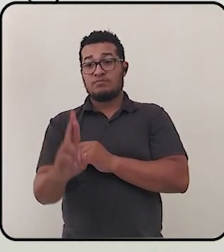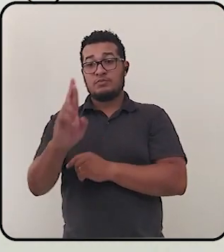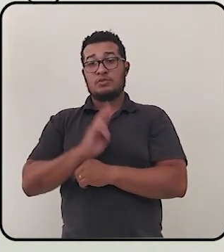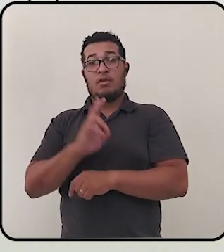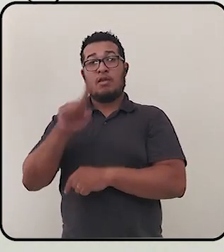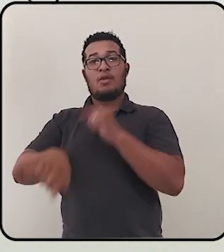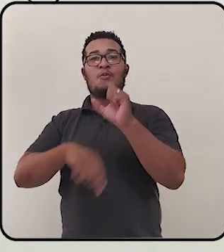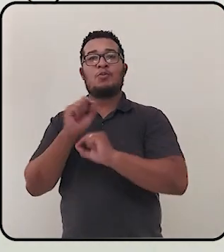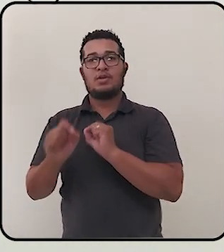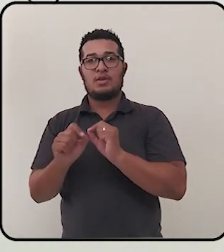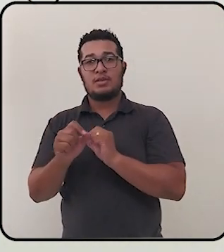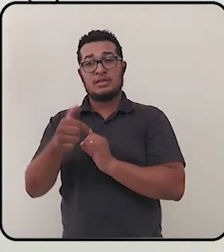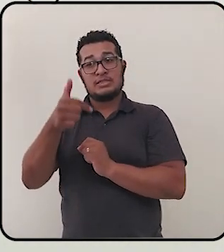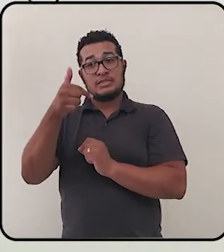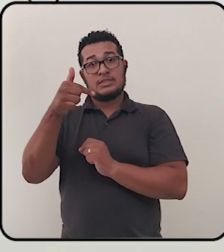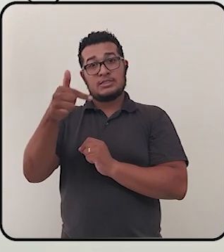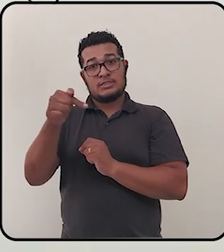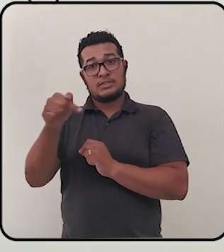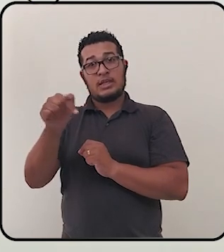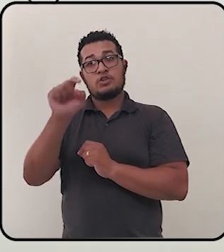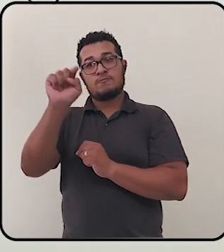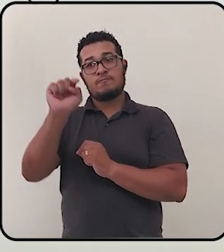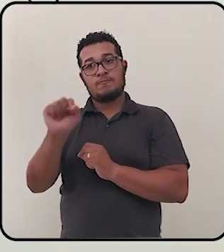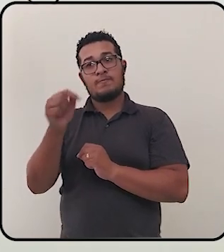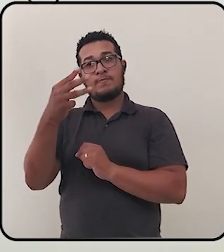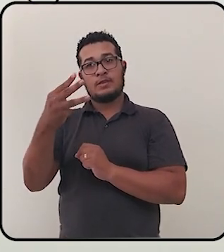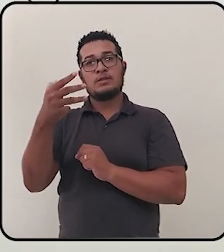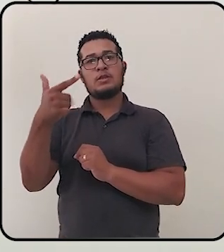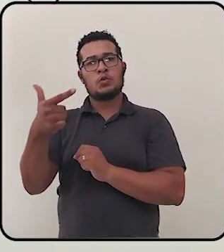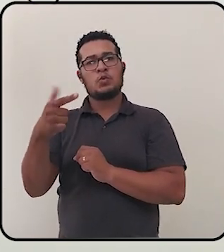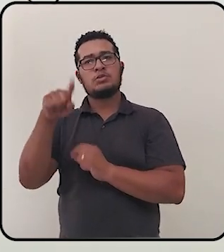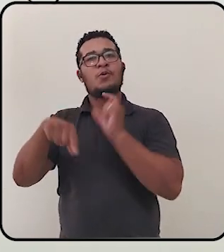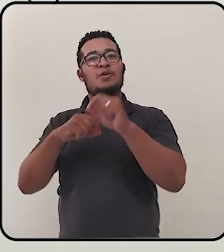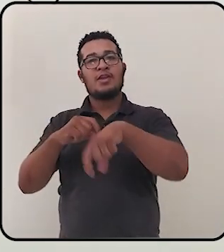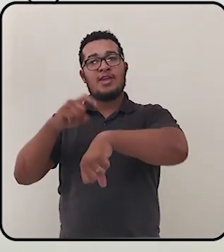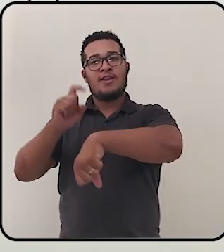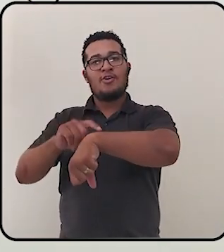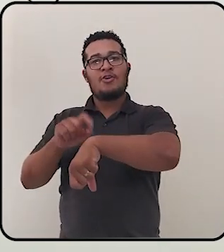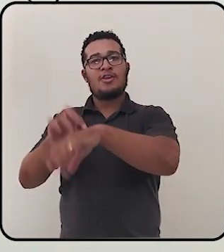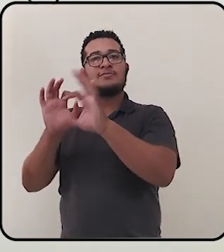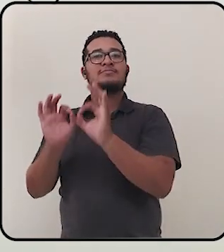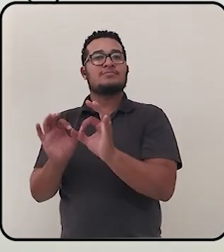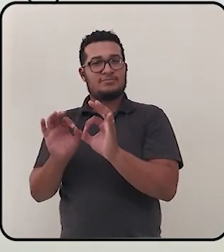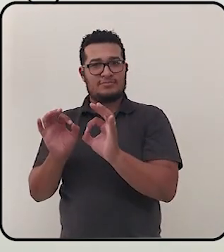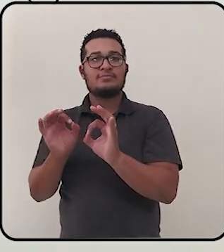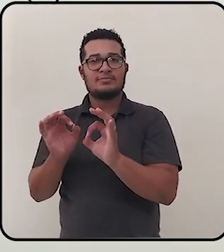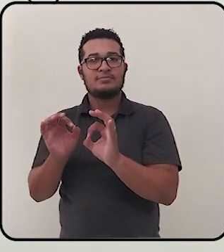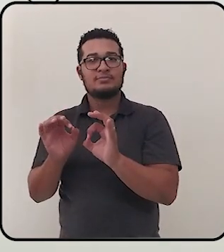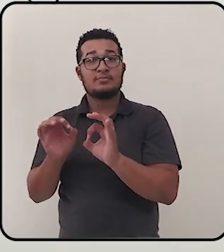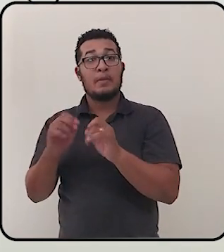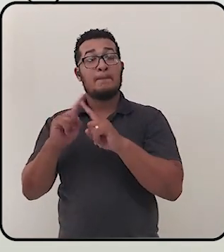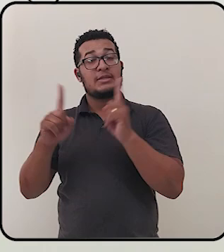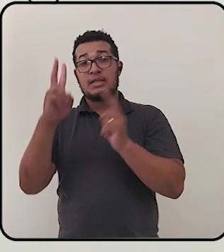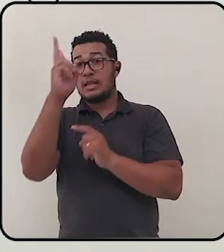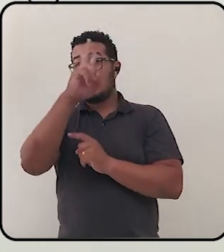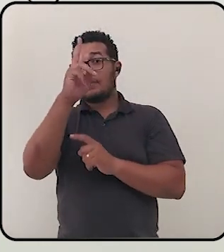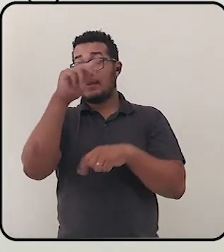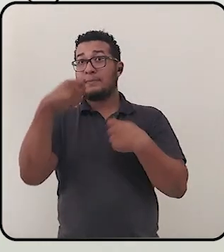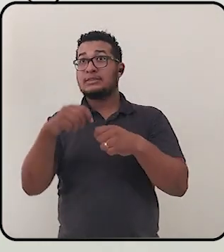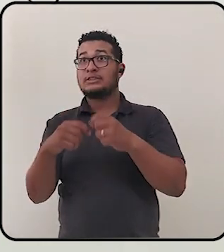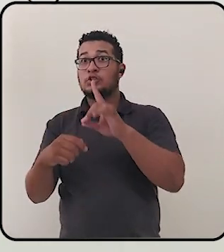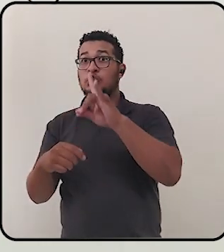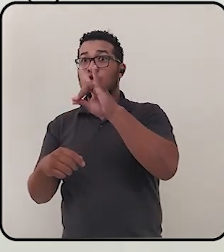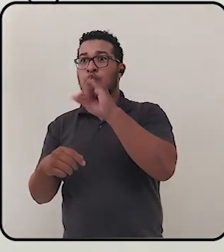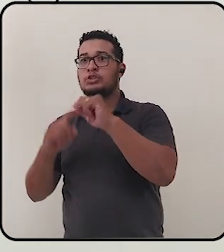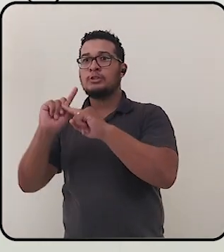subtraio de 24, um dia, e o resultado final, 7 horas e 32 minutos, e